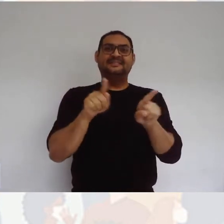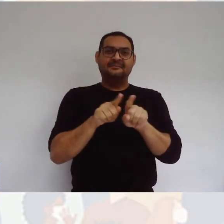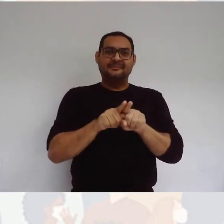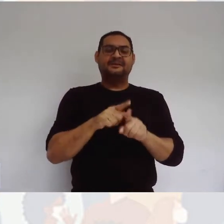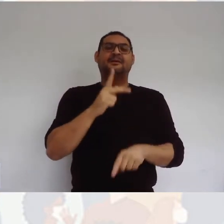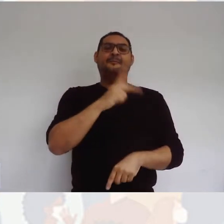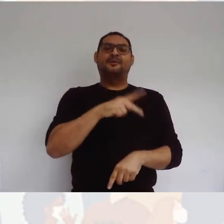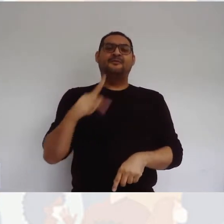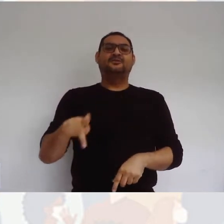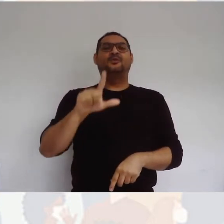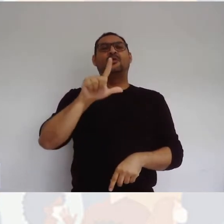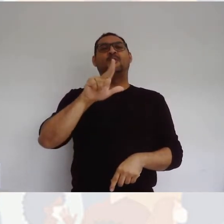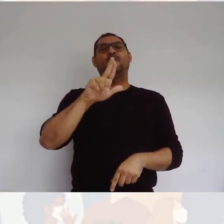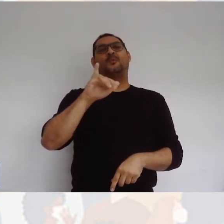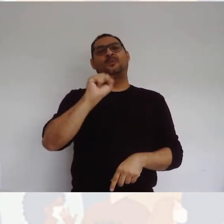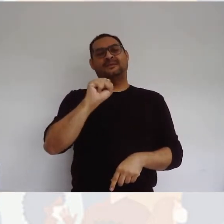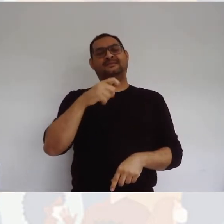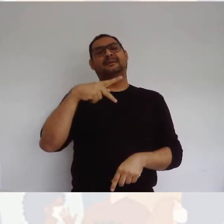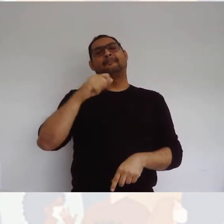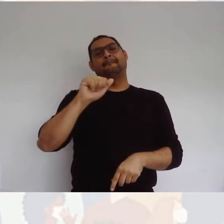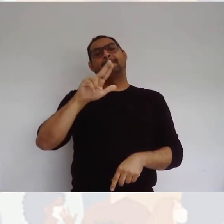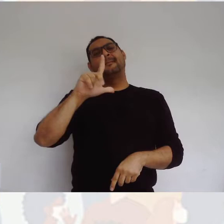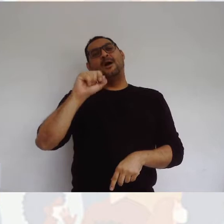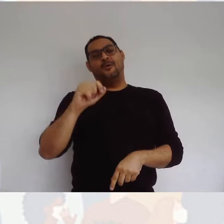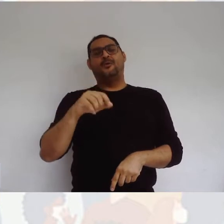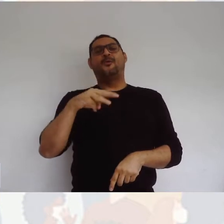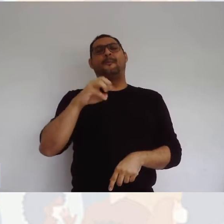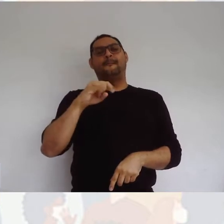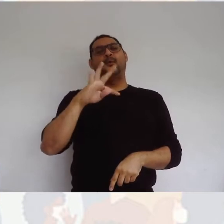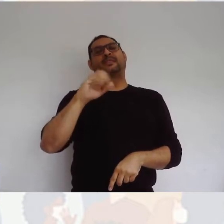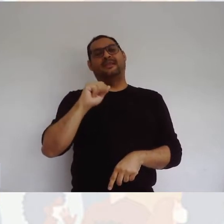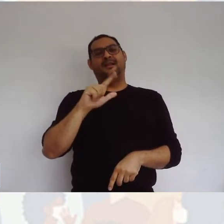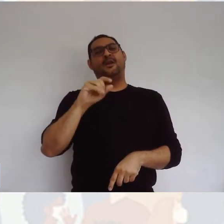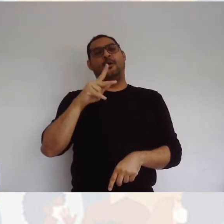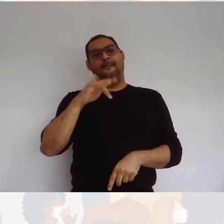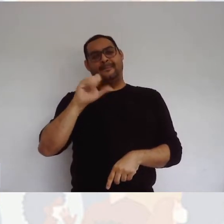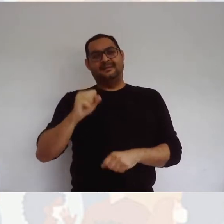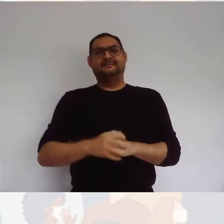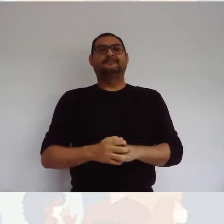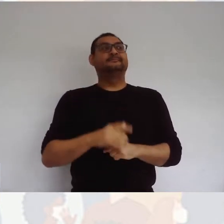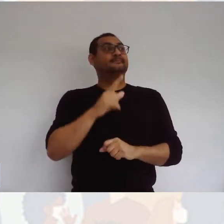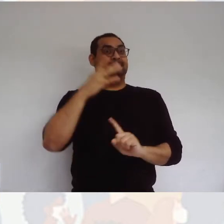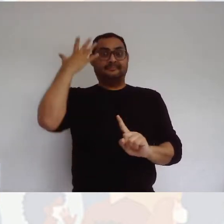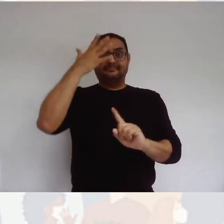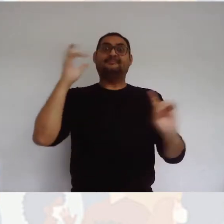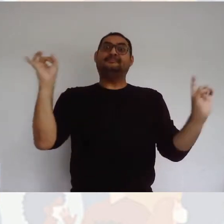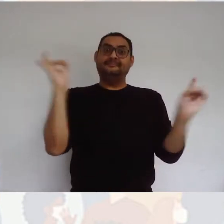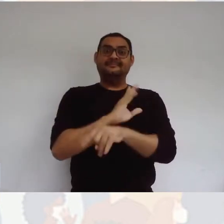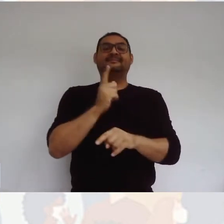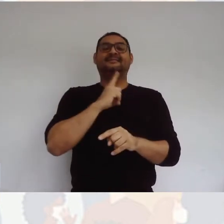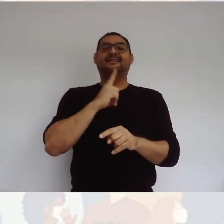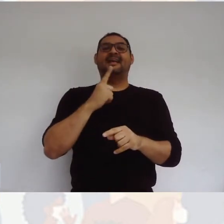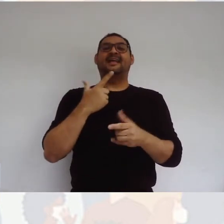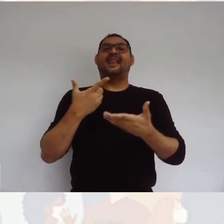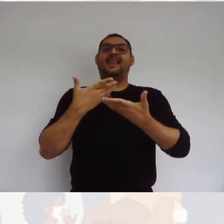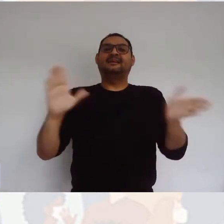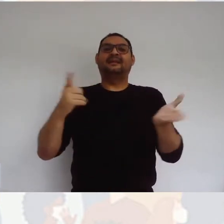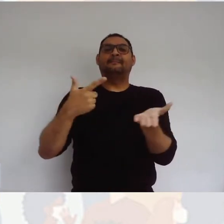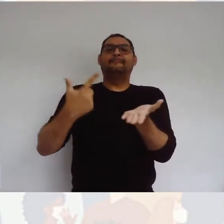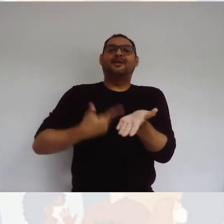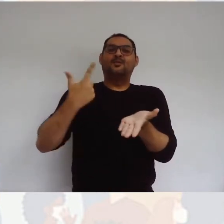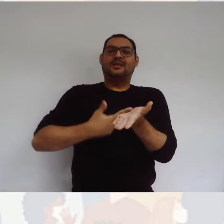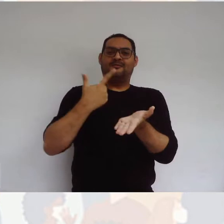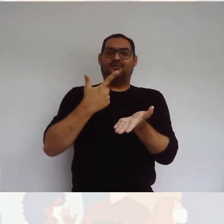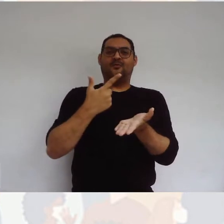com essa palestra. Depois da palestra, nós vamos ter também lançamento do livro do professor Luiz Paulo e de outros pesquisadores e pesquisadoras